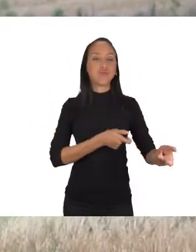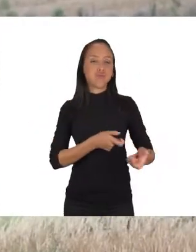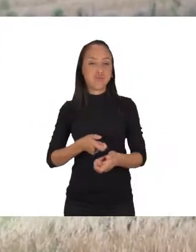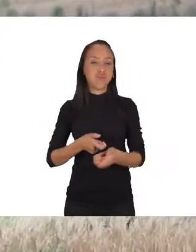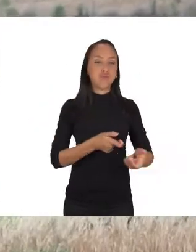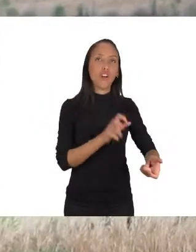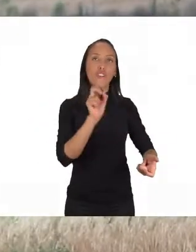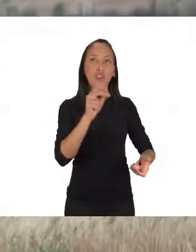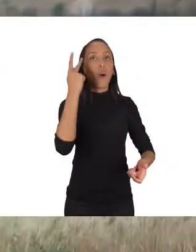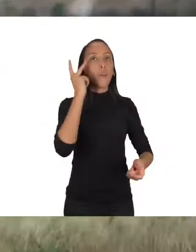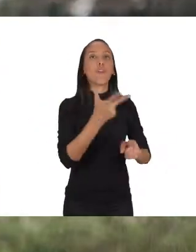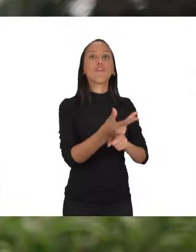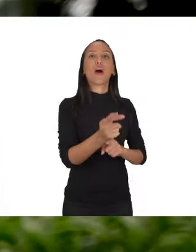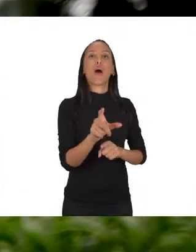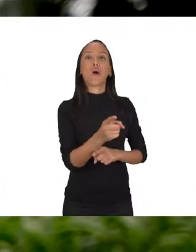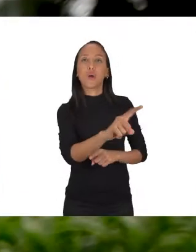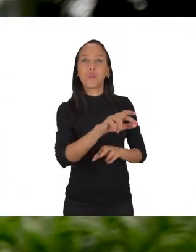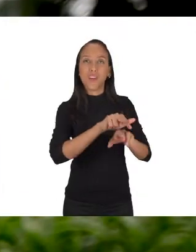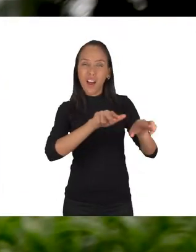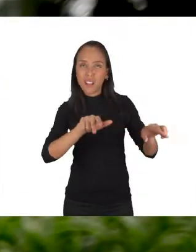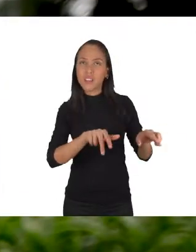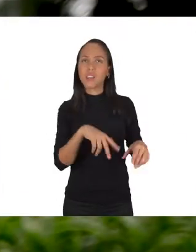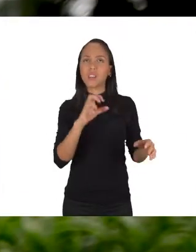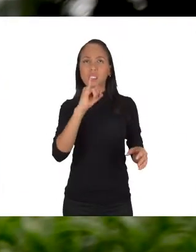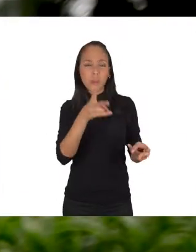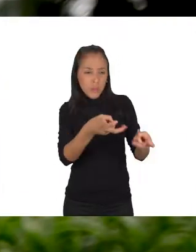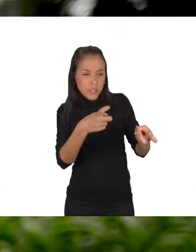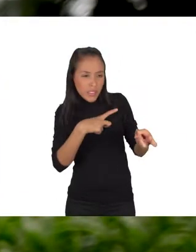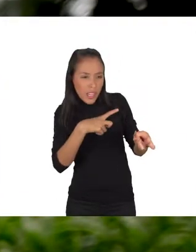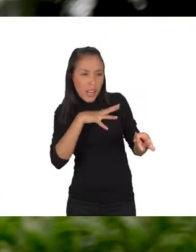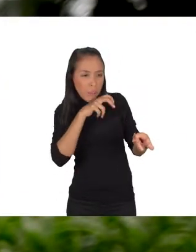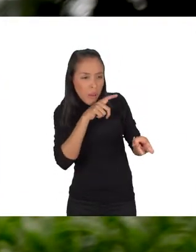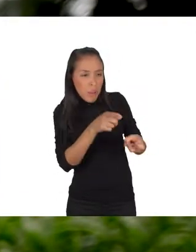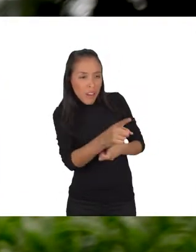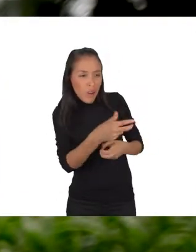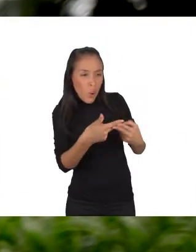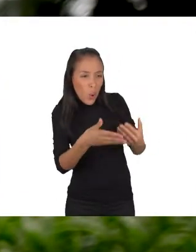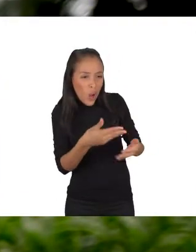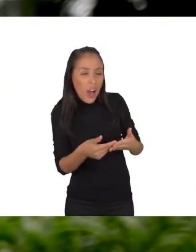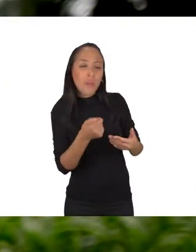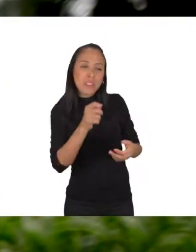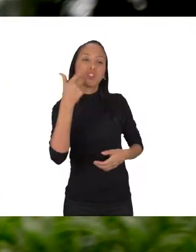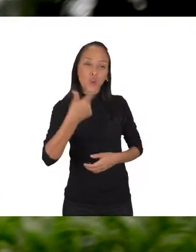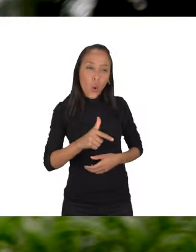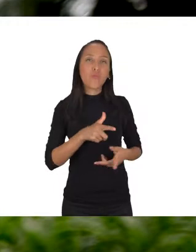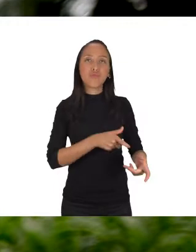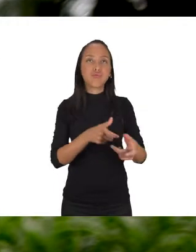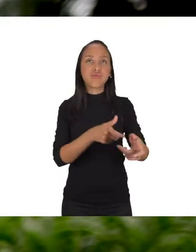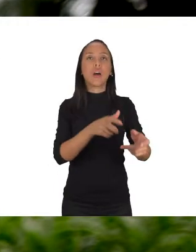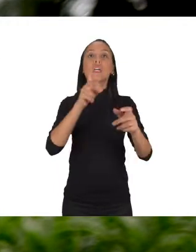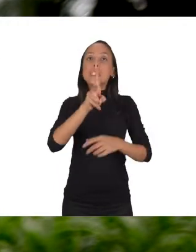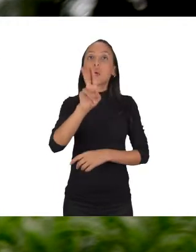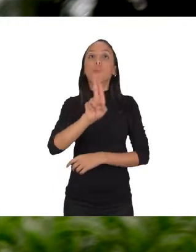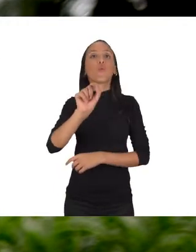bicho. Daí você percebeu que tem algum problema de bicho, vai de novo, pulveriza agrotóxico. Sempre é confidor. A